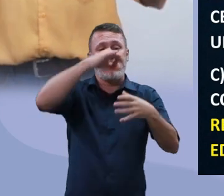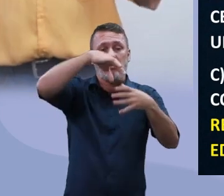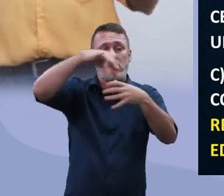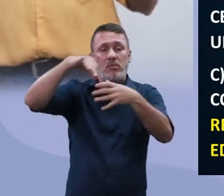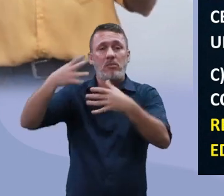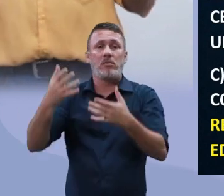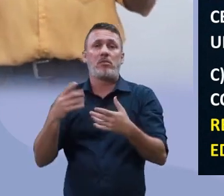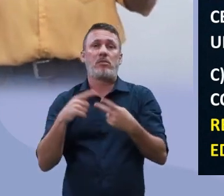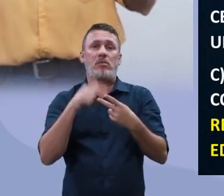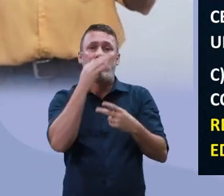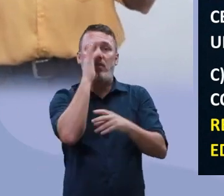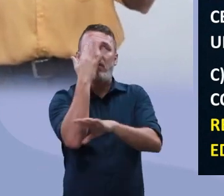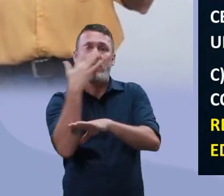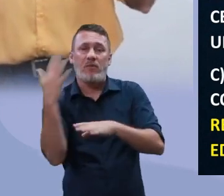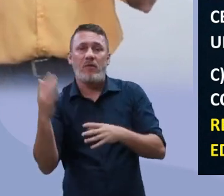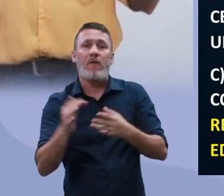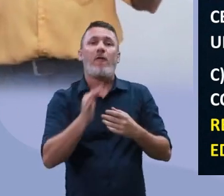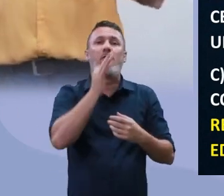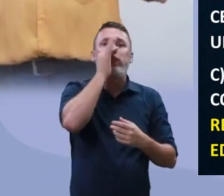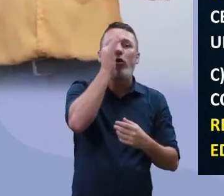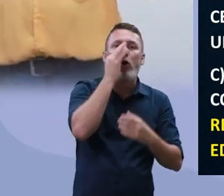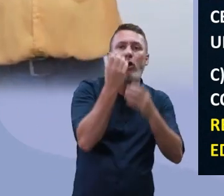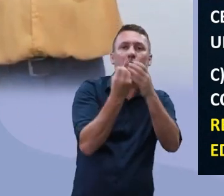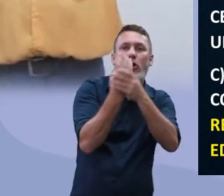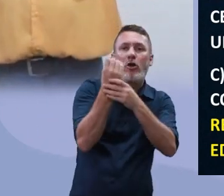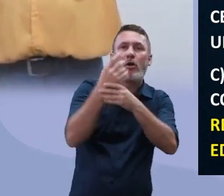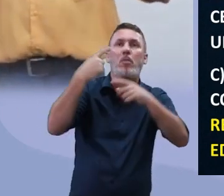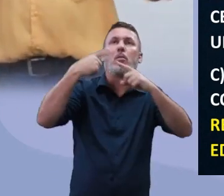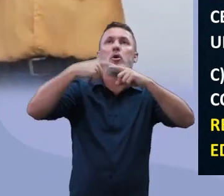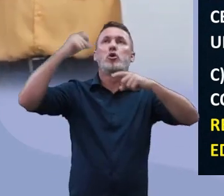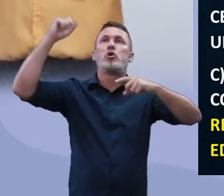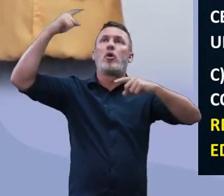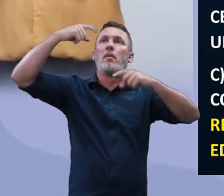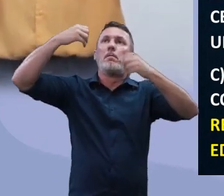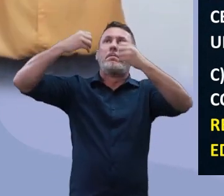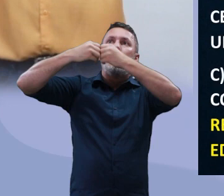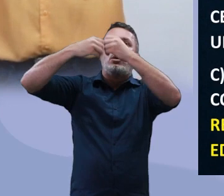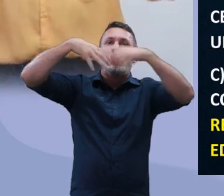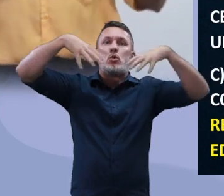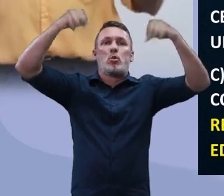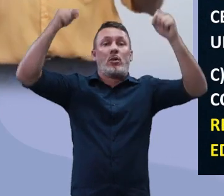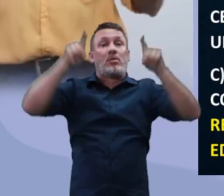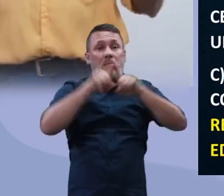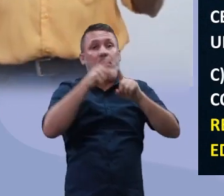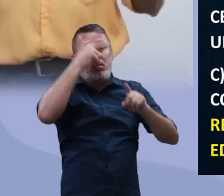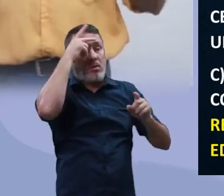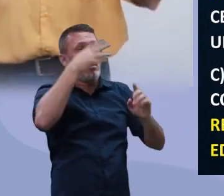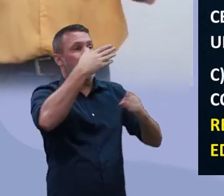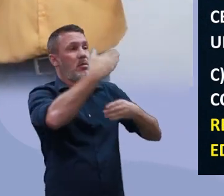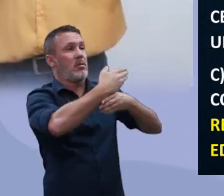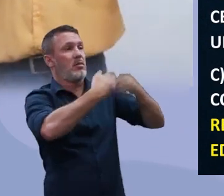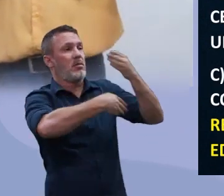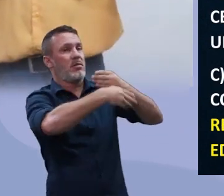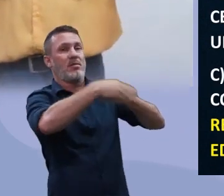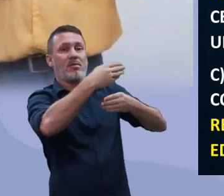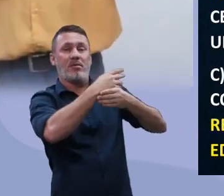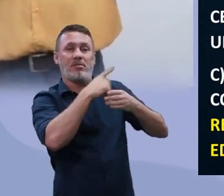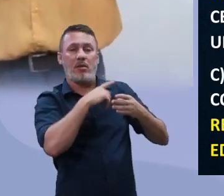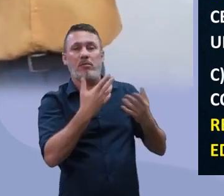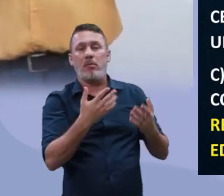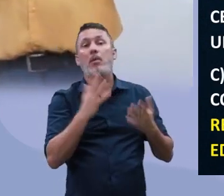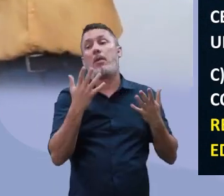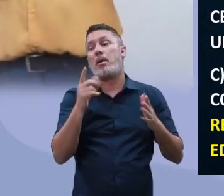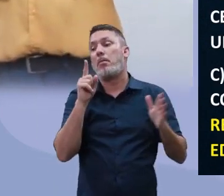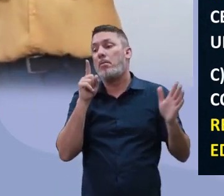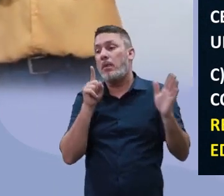hortas, ou mesmo, né, a questão de flores que são plantadas tanto em telhados quanto em paredes de casas, para poder minimizar. E